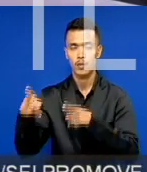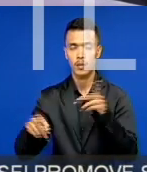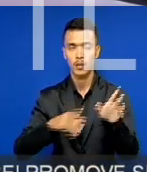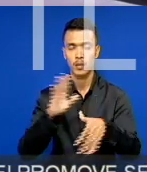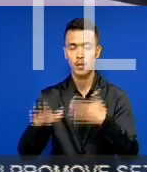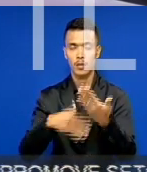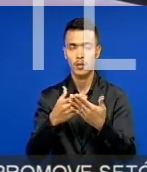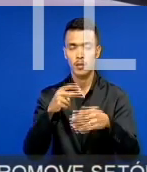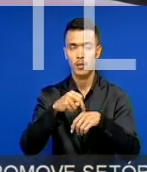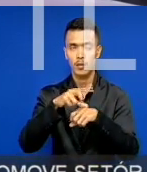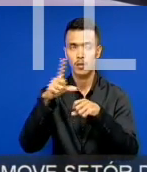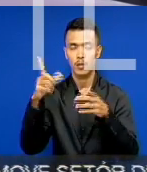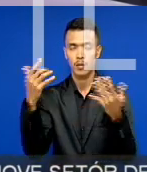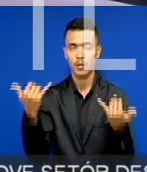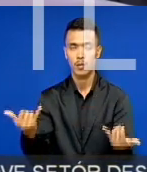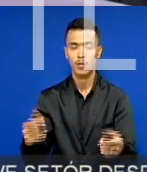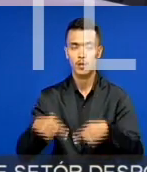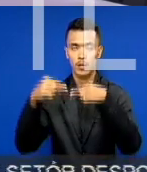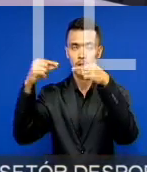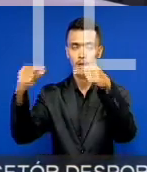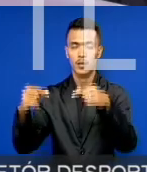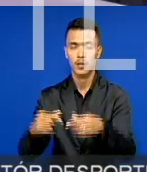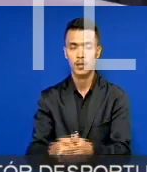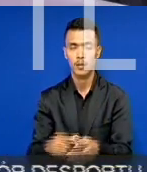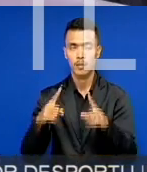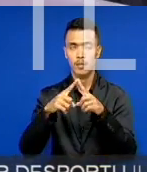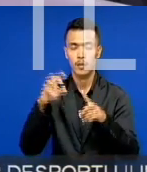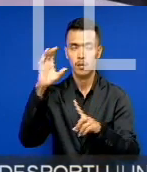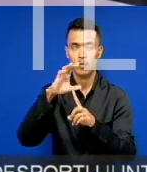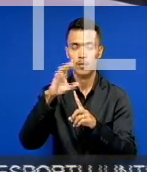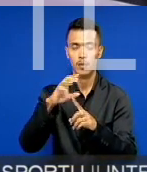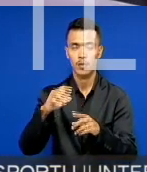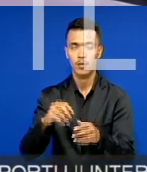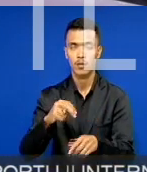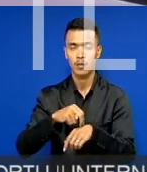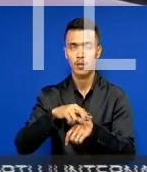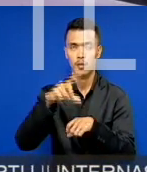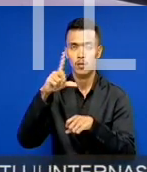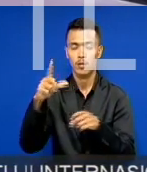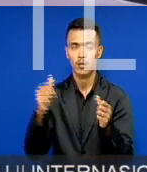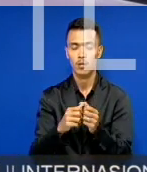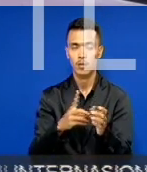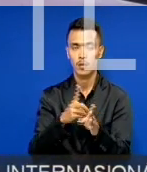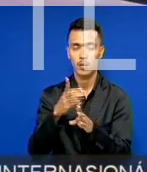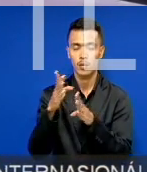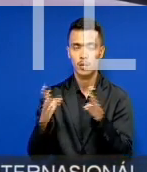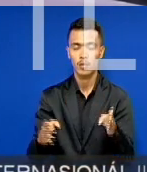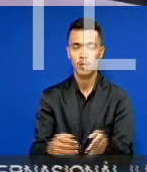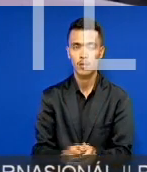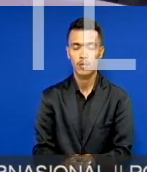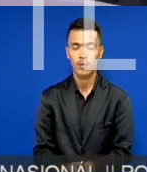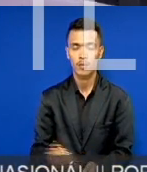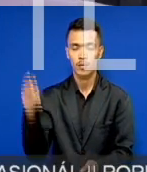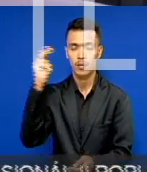hoje simbolicamente, ao entrega material de recuperação, vai ter o comandante nacional, o diretor nacional, o de